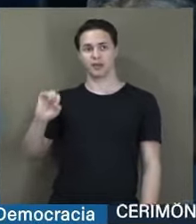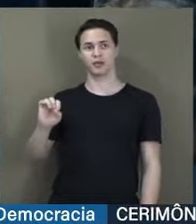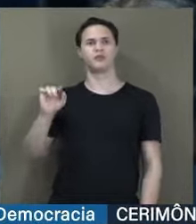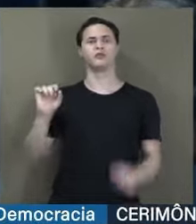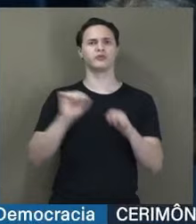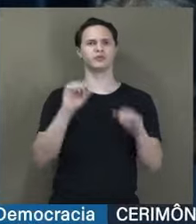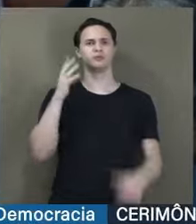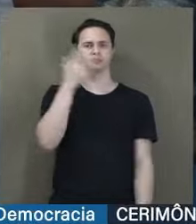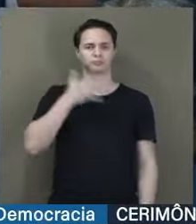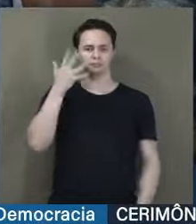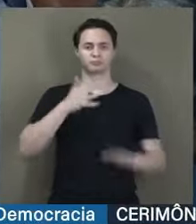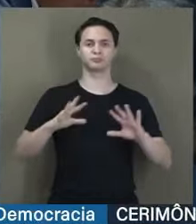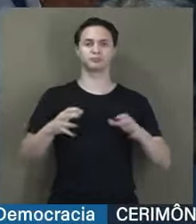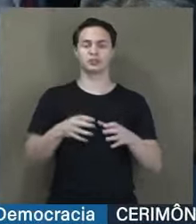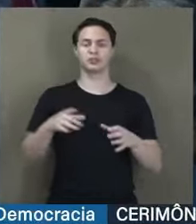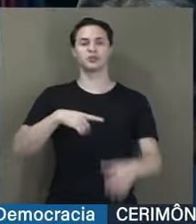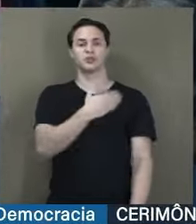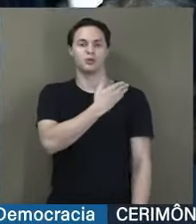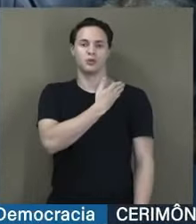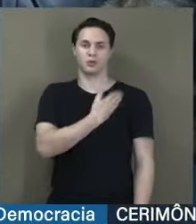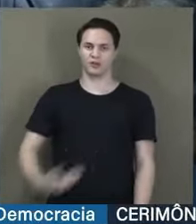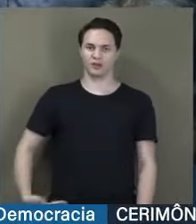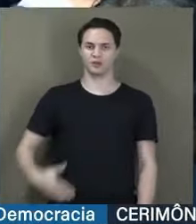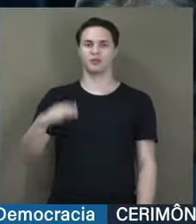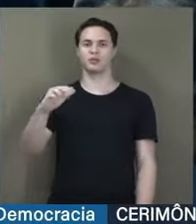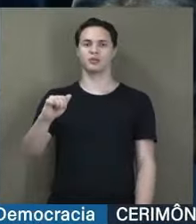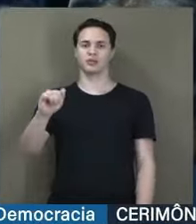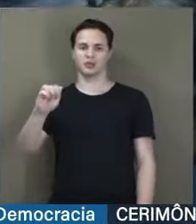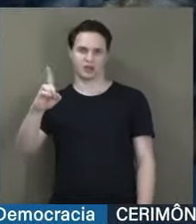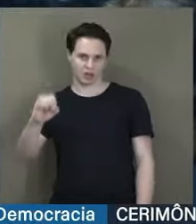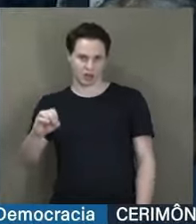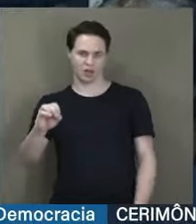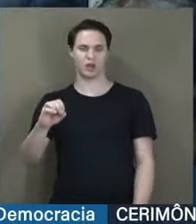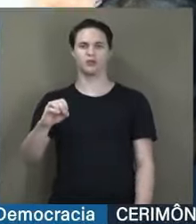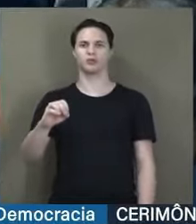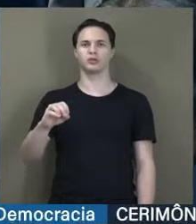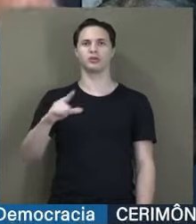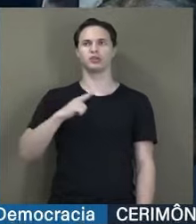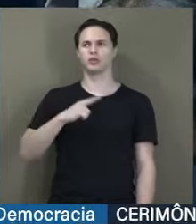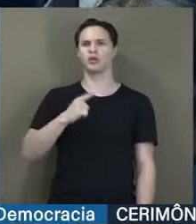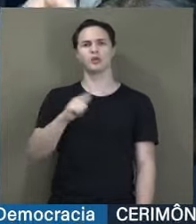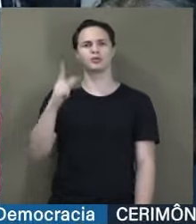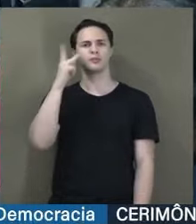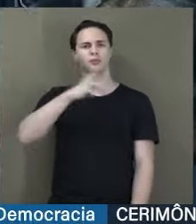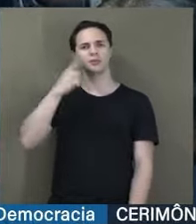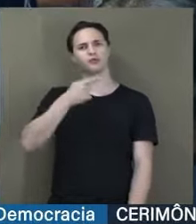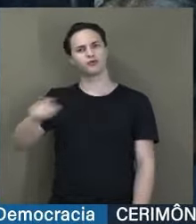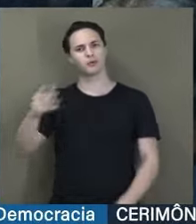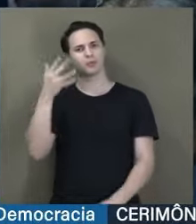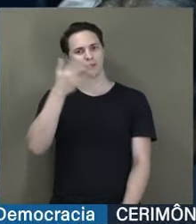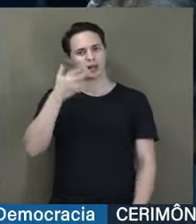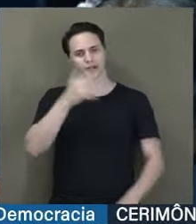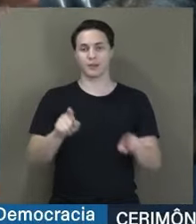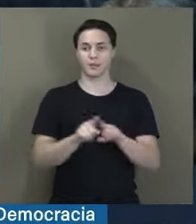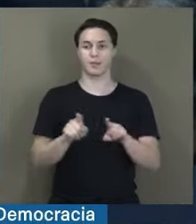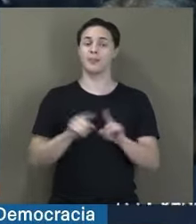esse grupo. Inclusive, estava lá o governador Caiado também, tinham outros parlamentares brasileiros.